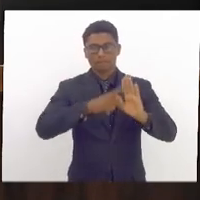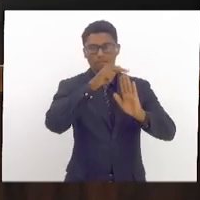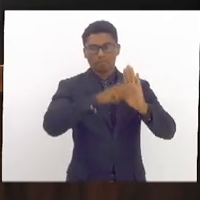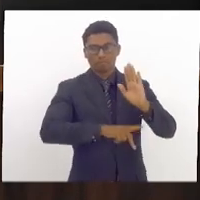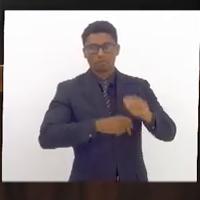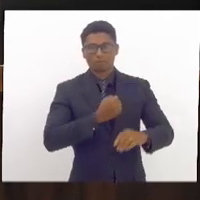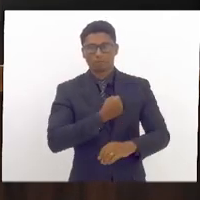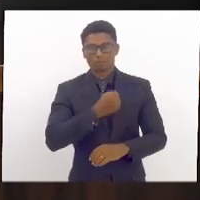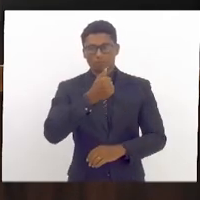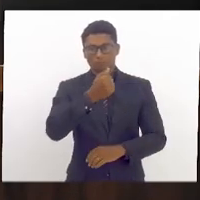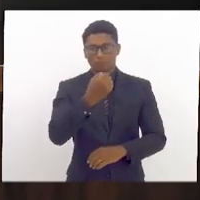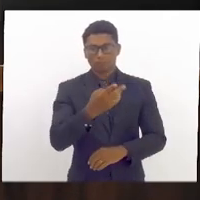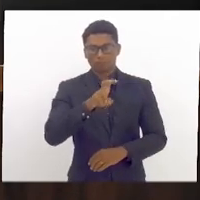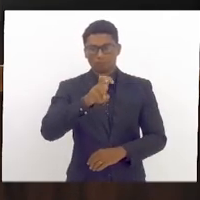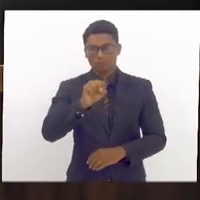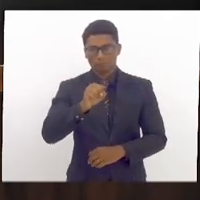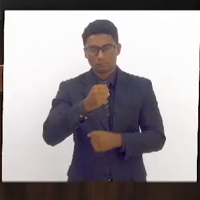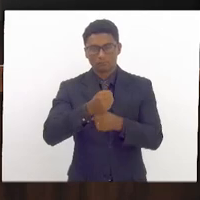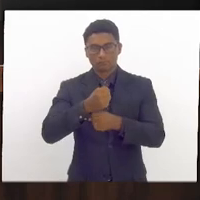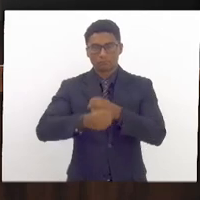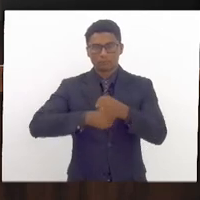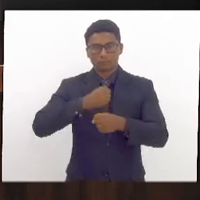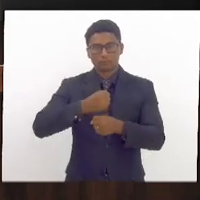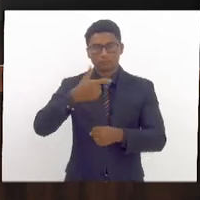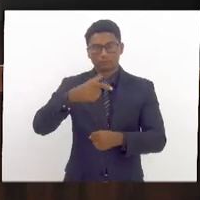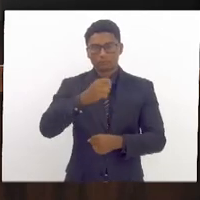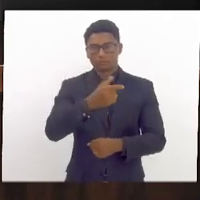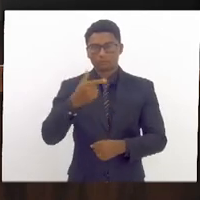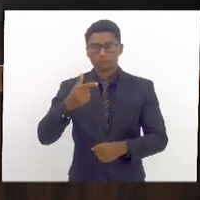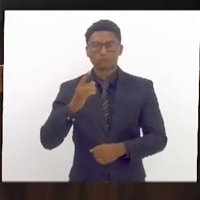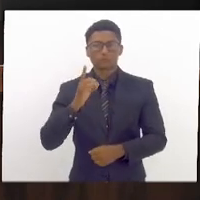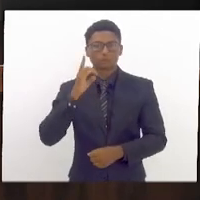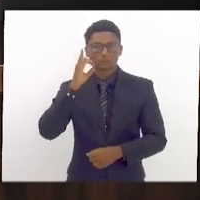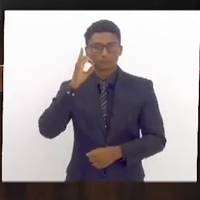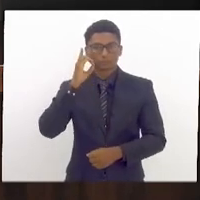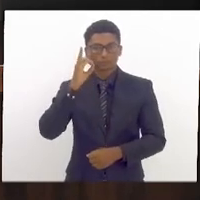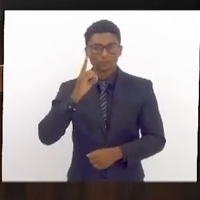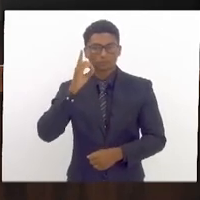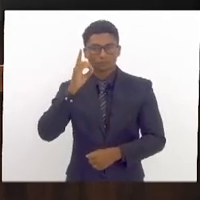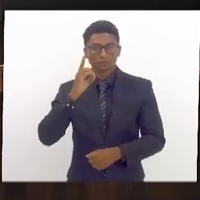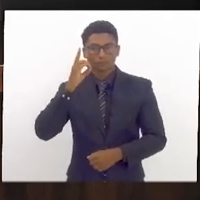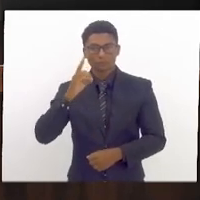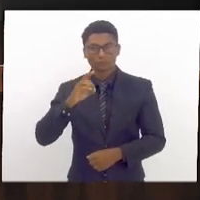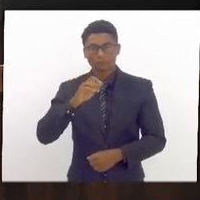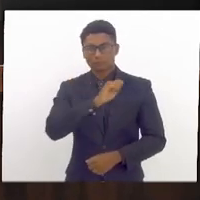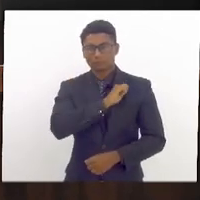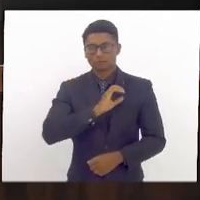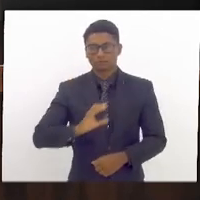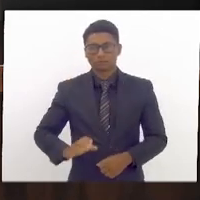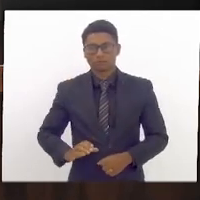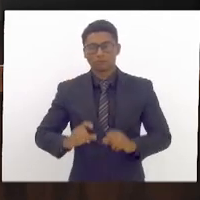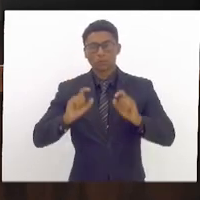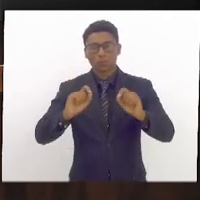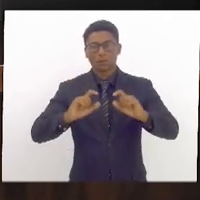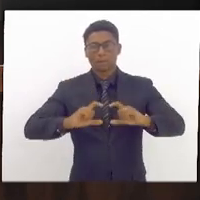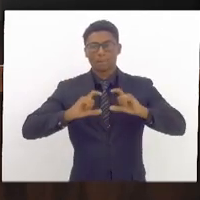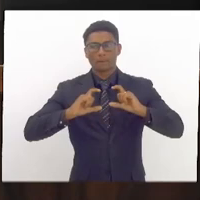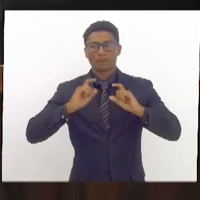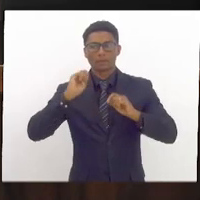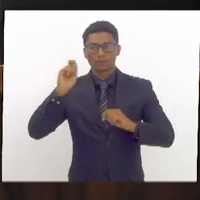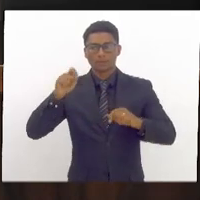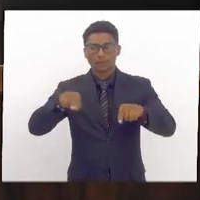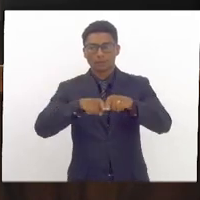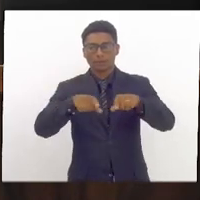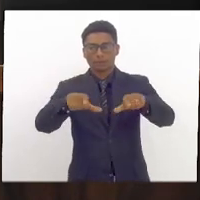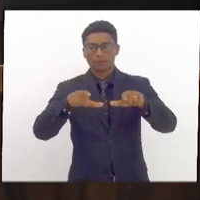resolução número 1458, de 22, de autoria do deputado André Siciliano, concede medalha Tiradentes, seu respectivo